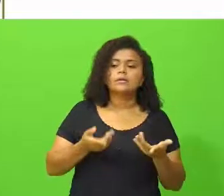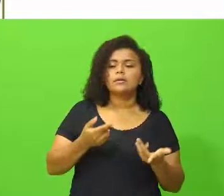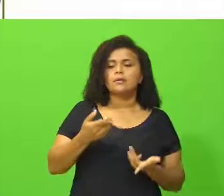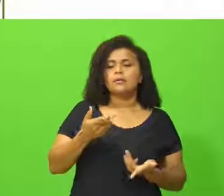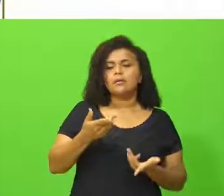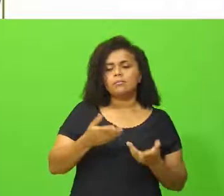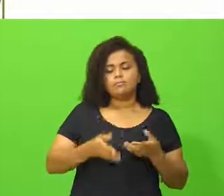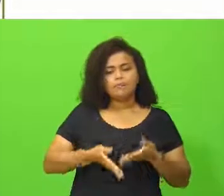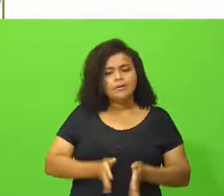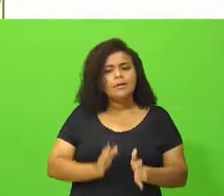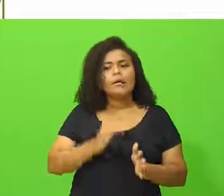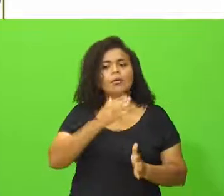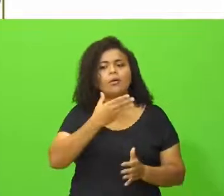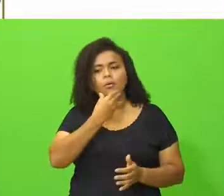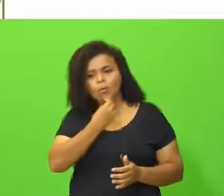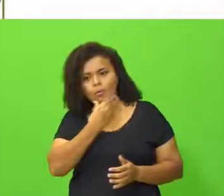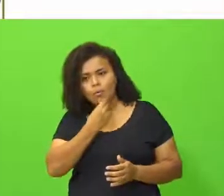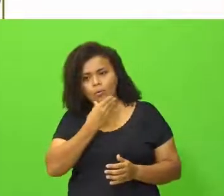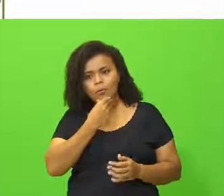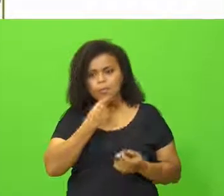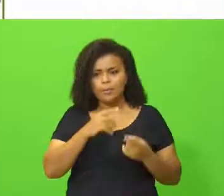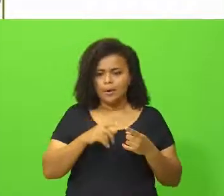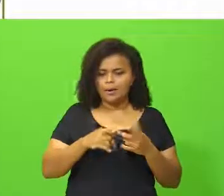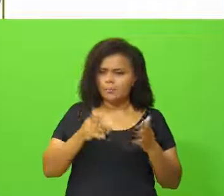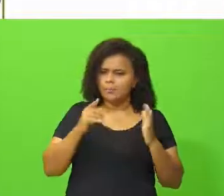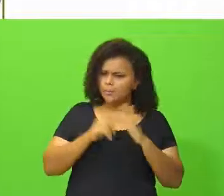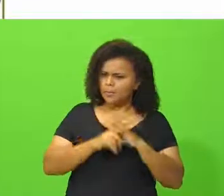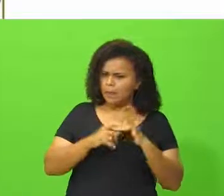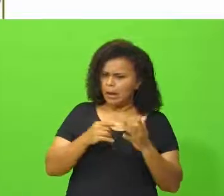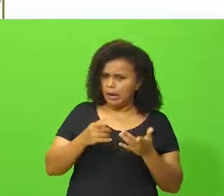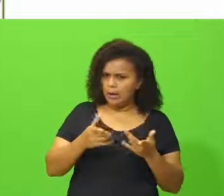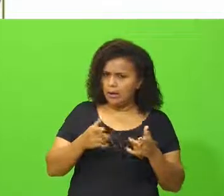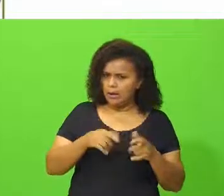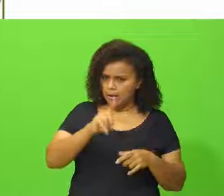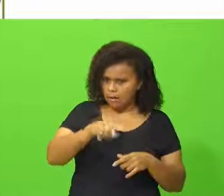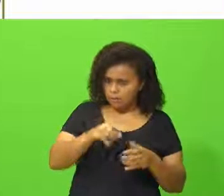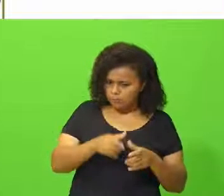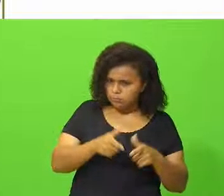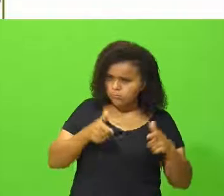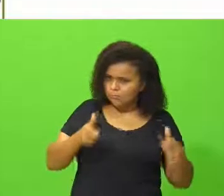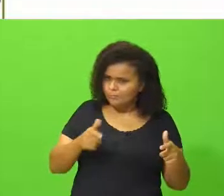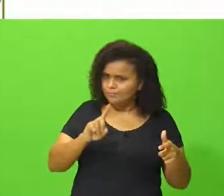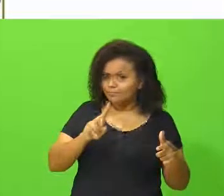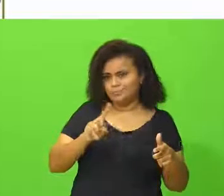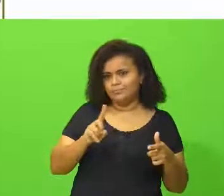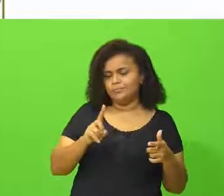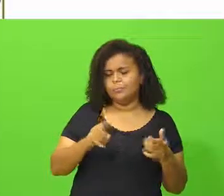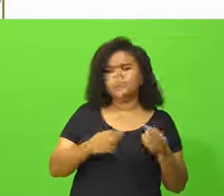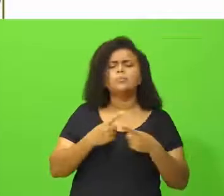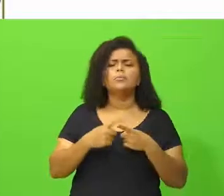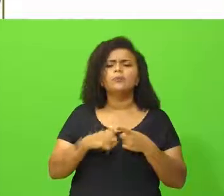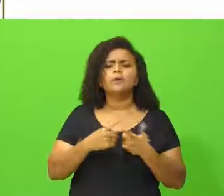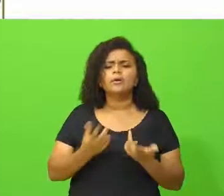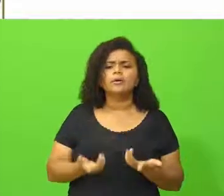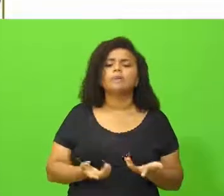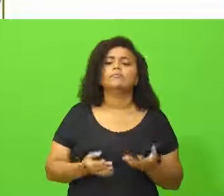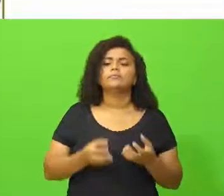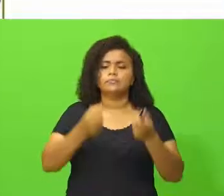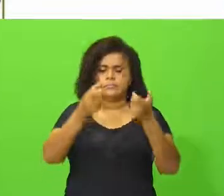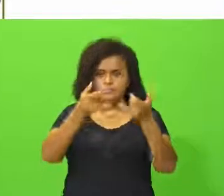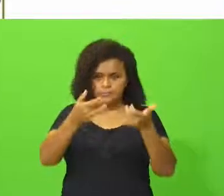os homens são a maioria da população. Por quê, professor? Eu quero saber os motivos.